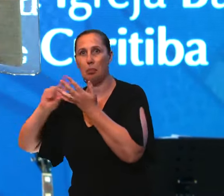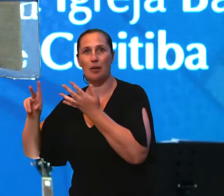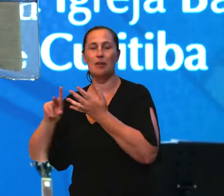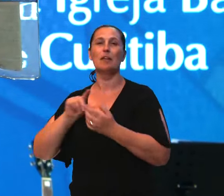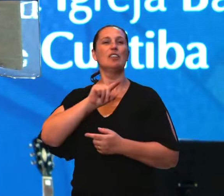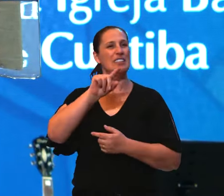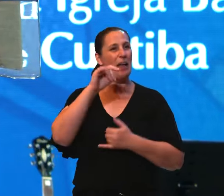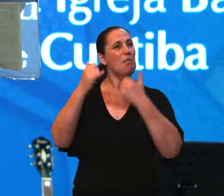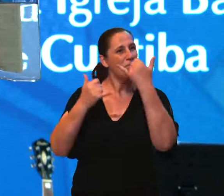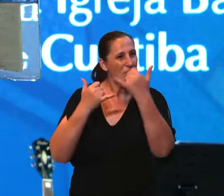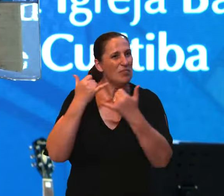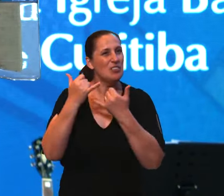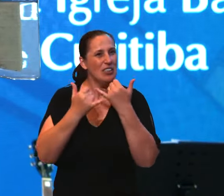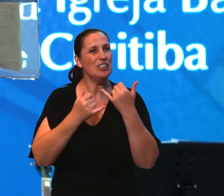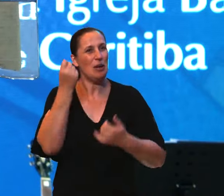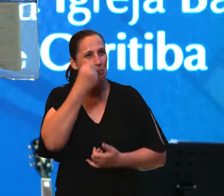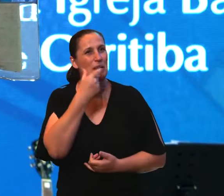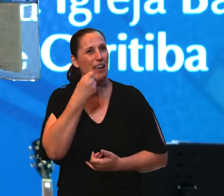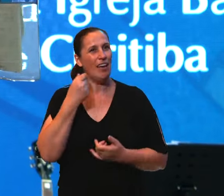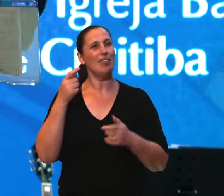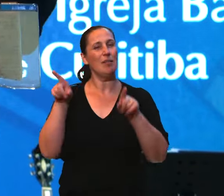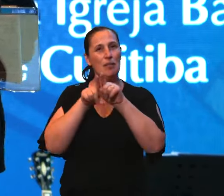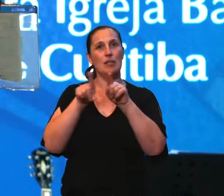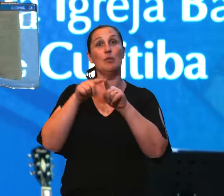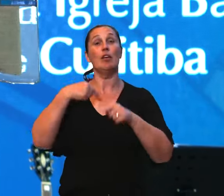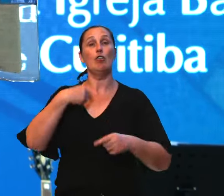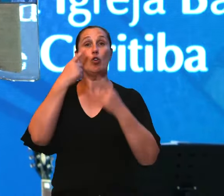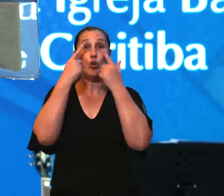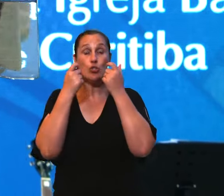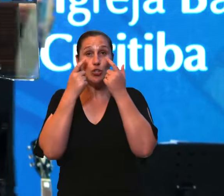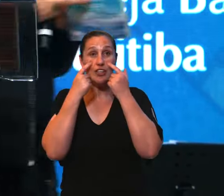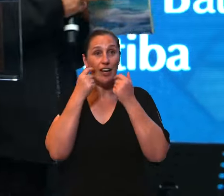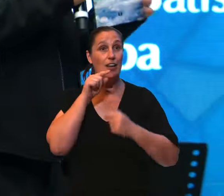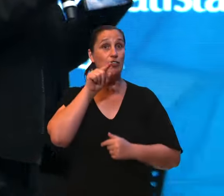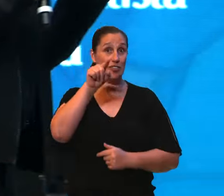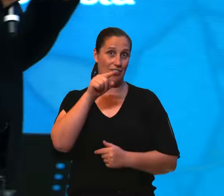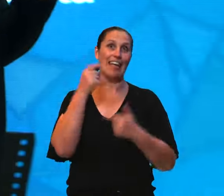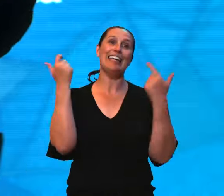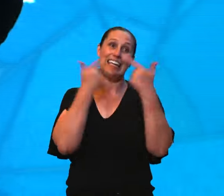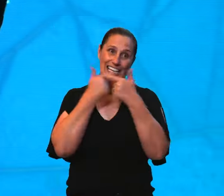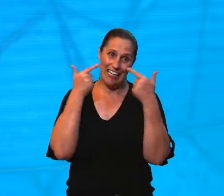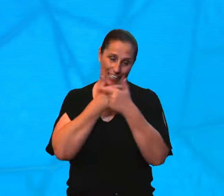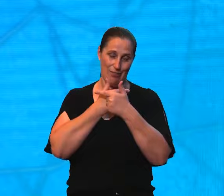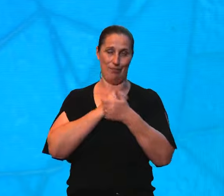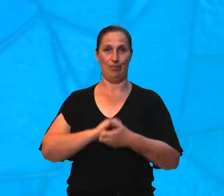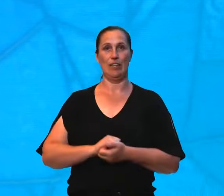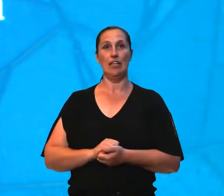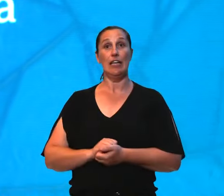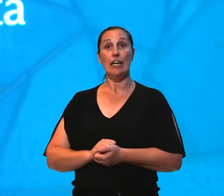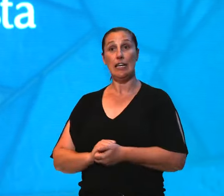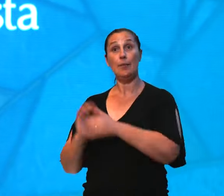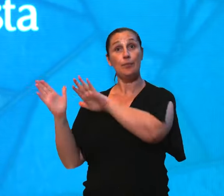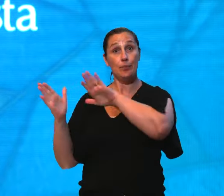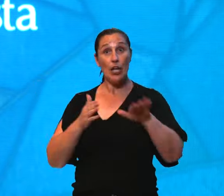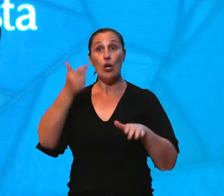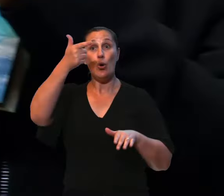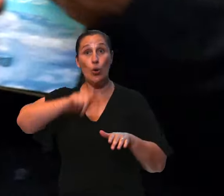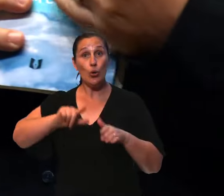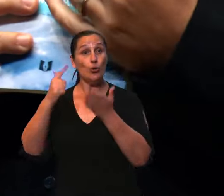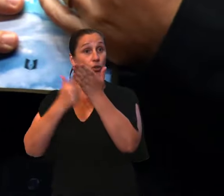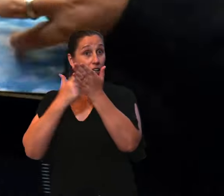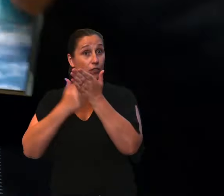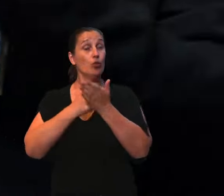divertir mesmo você vai se divertir eu vou chorar no livro você vai rir de mim e esse aqui é o livro do Rafa que muita gente dessa igreja Graças a Deus já